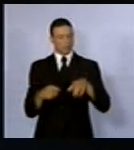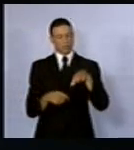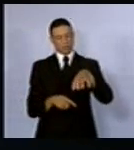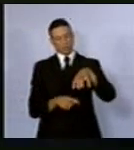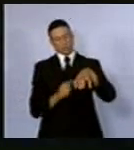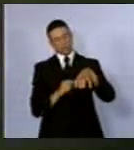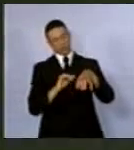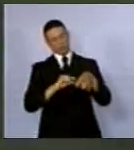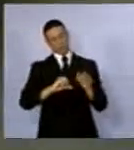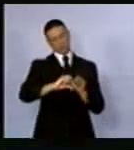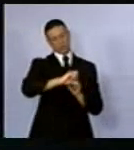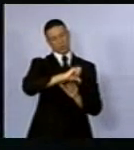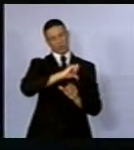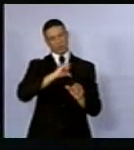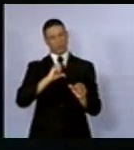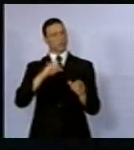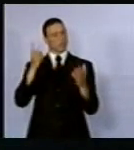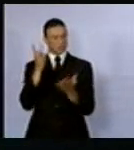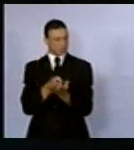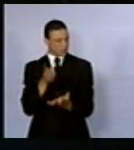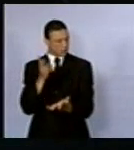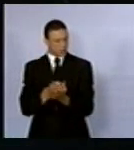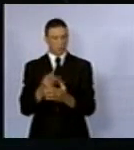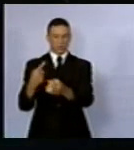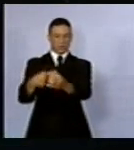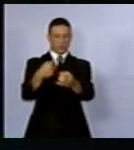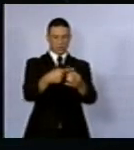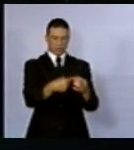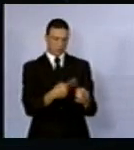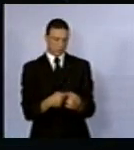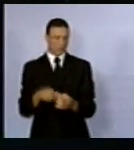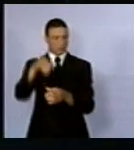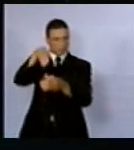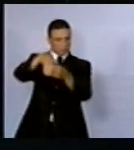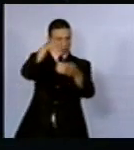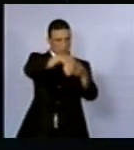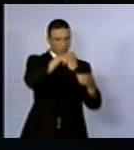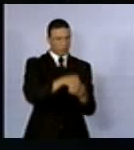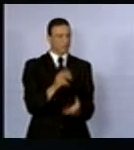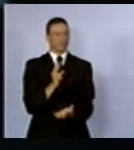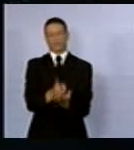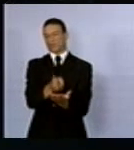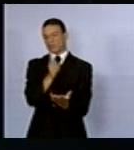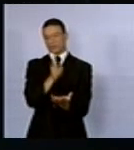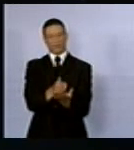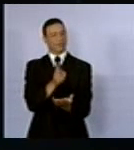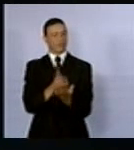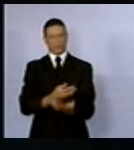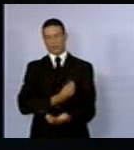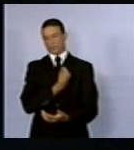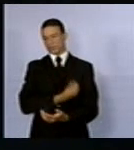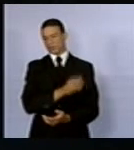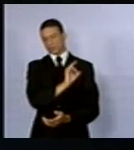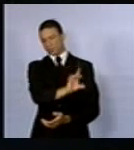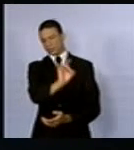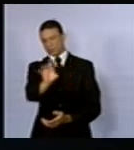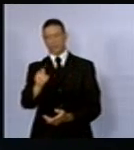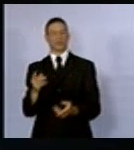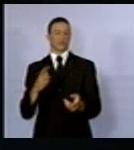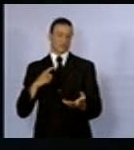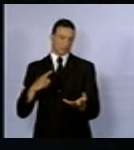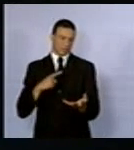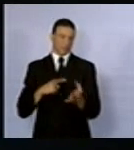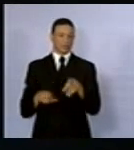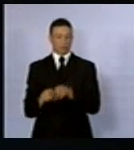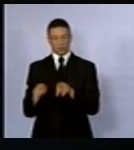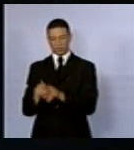estarão permeando a vida urbana. E com o aumento da carga dos prédios, com o aumento das solicitações, os